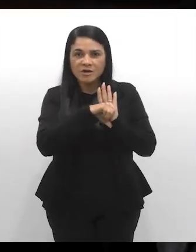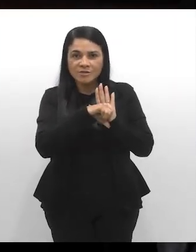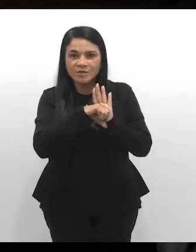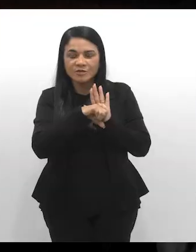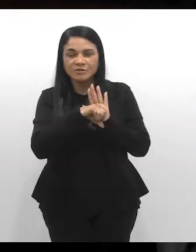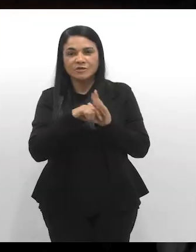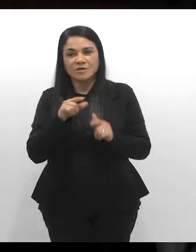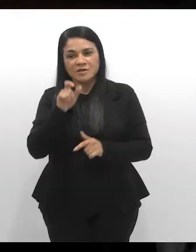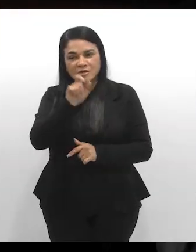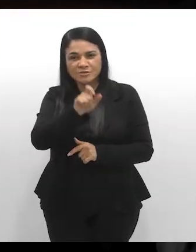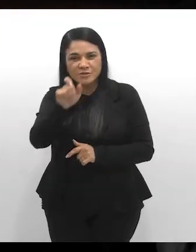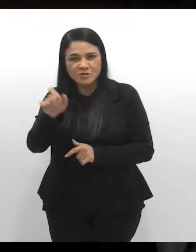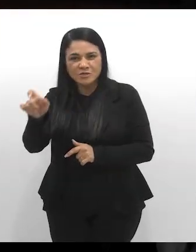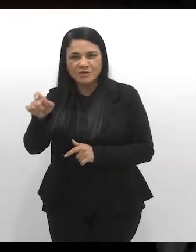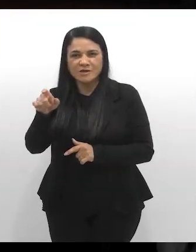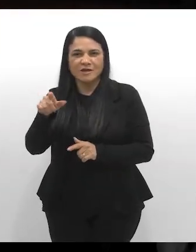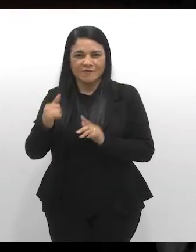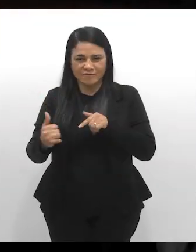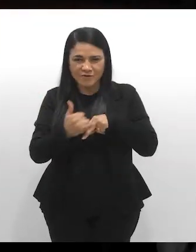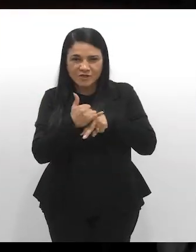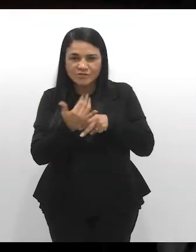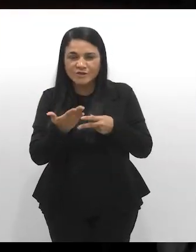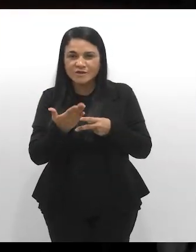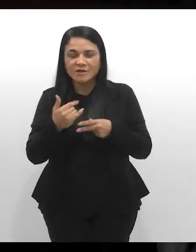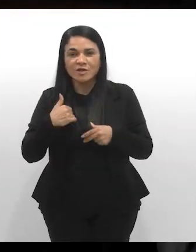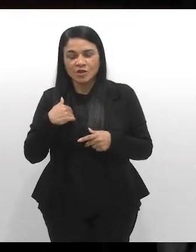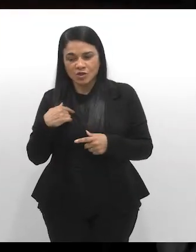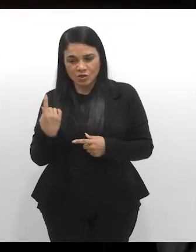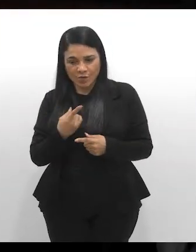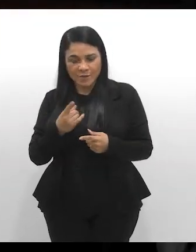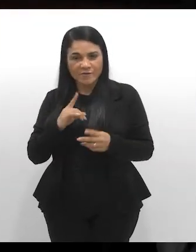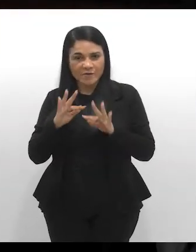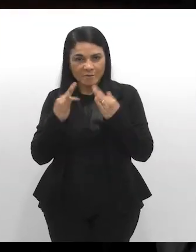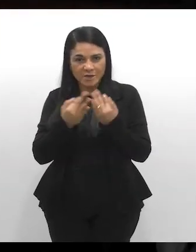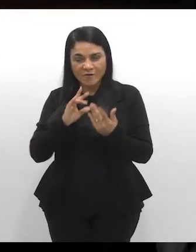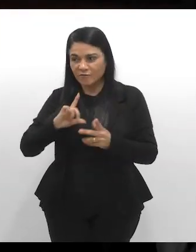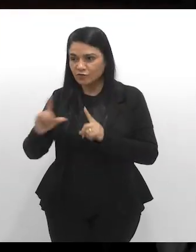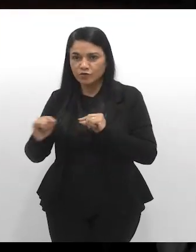gente eram os assassinos. Então a gente vivia fugido